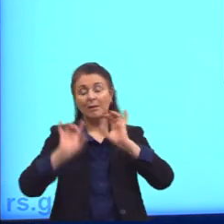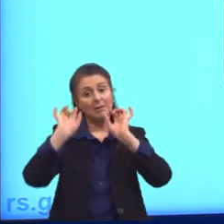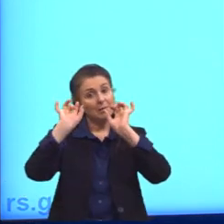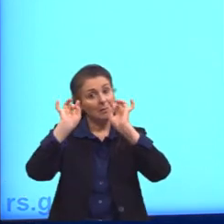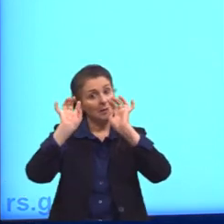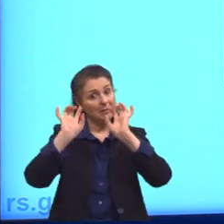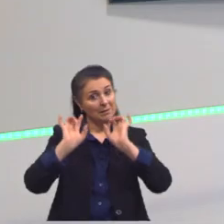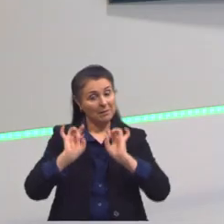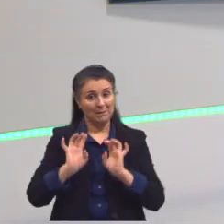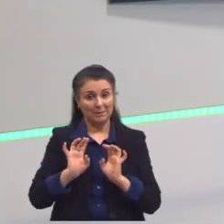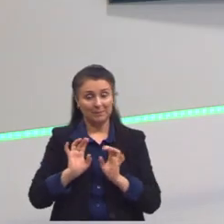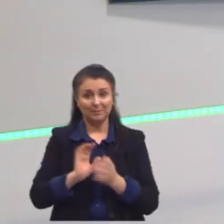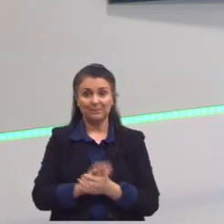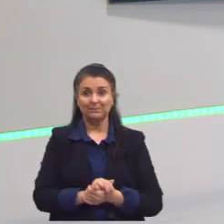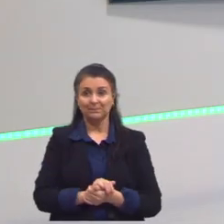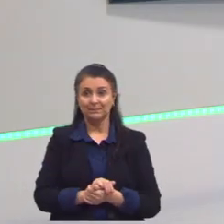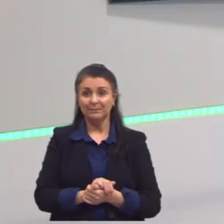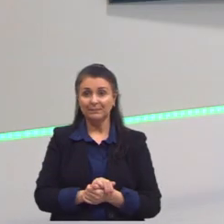mesmo